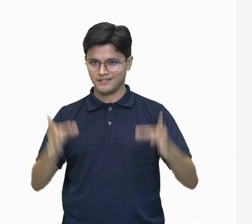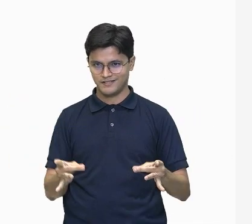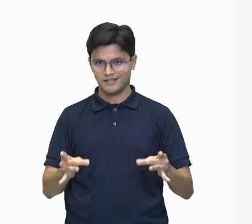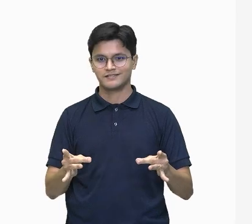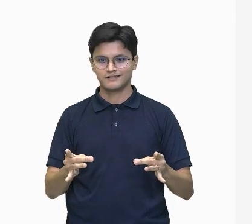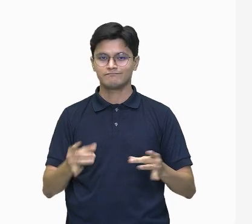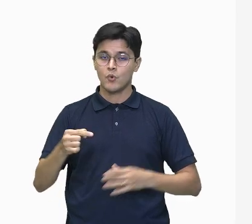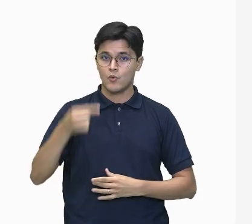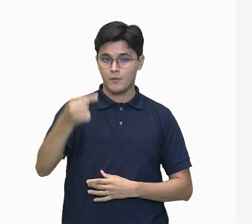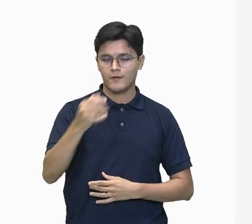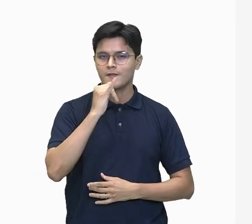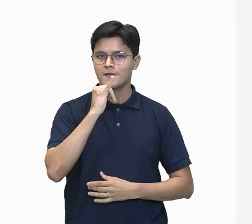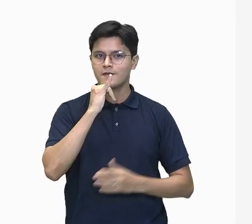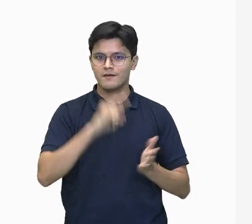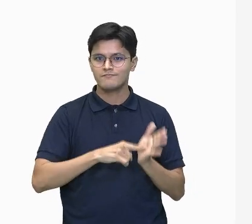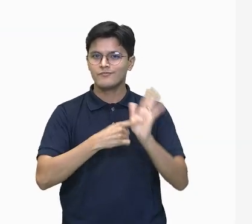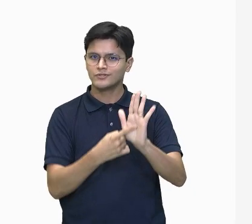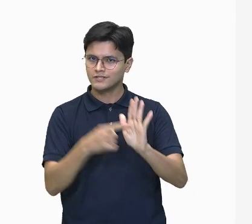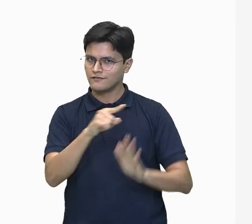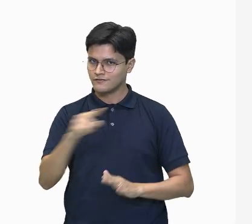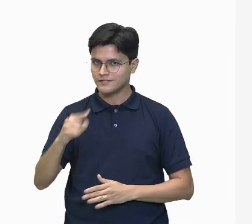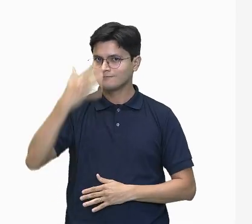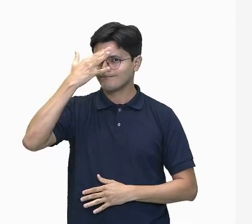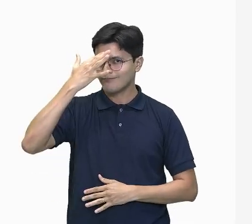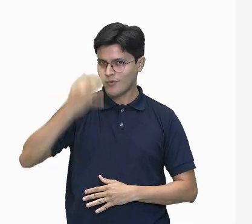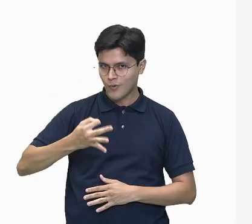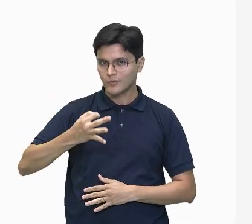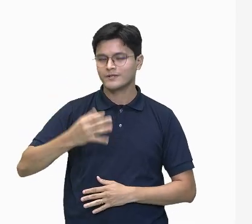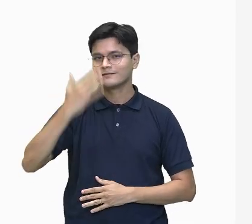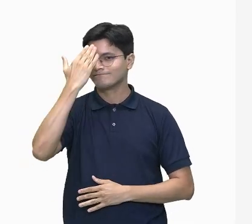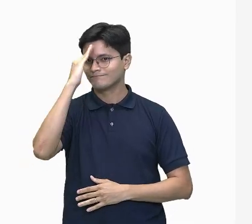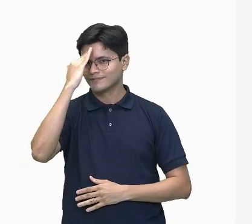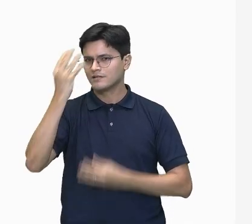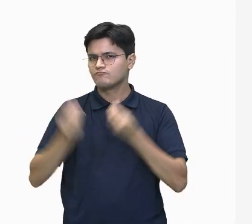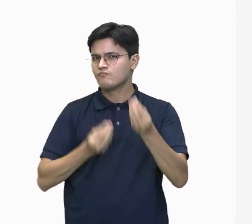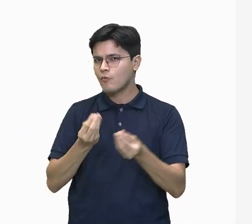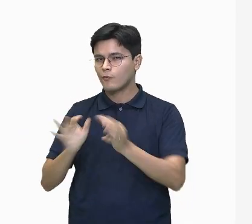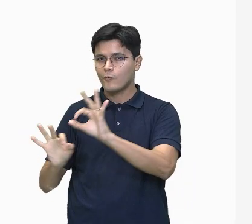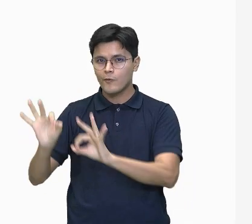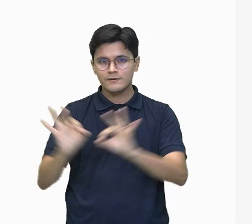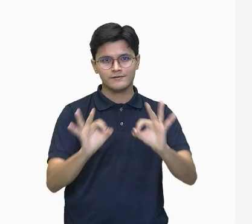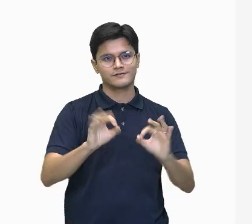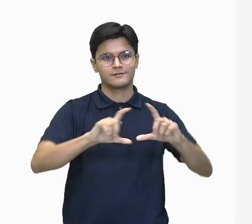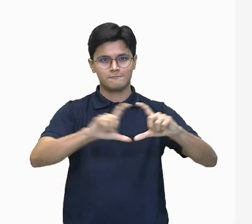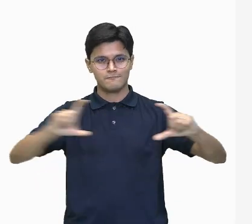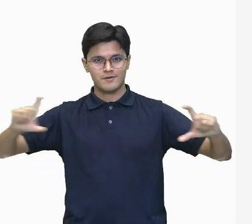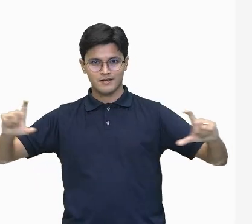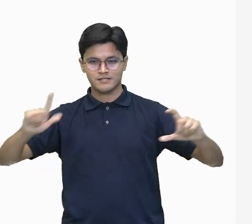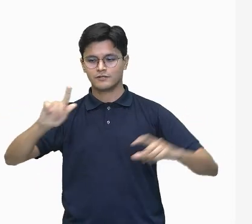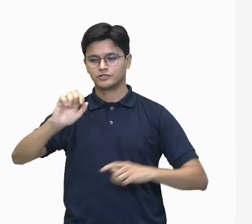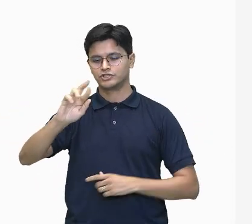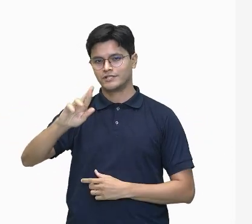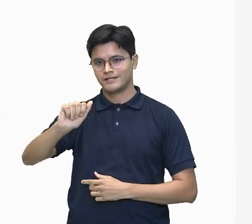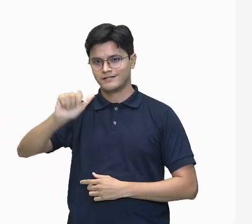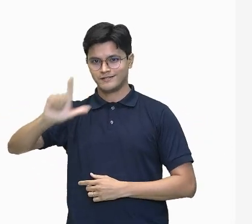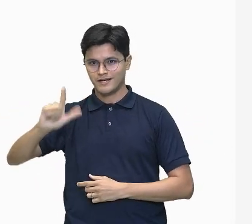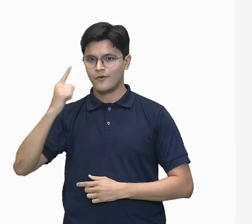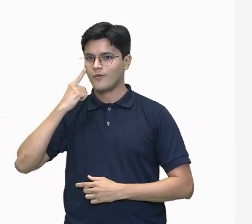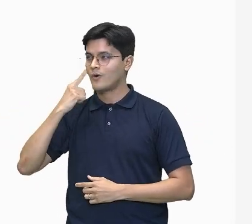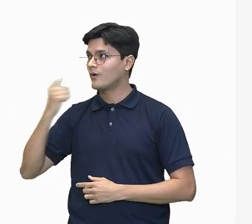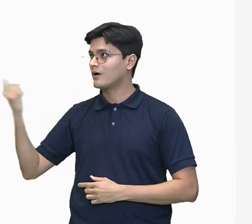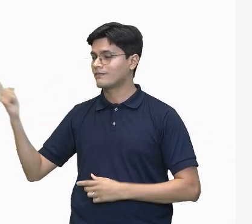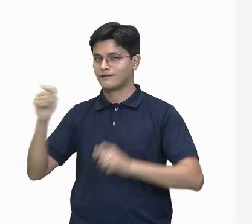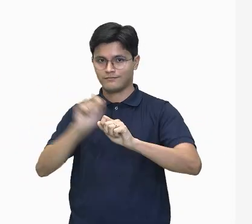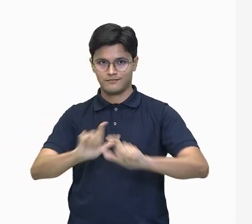para você ter uma ideia, então, de como é que a gente escreve a equação geral da circunferência. Acompanhe comigo aí na tela, olha só.